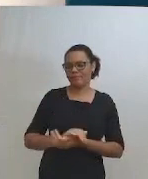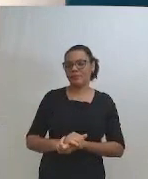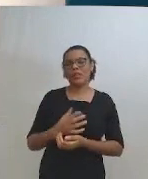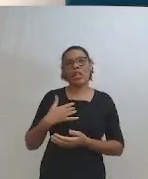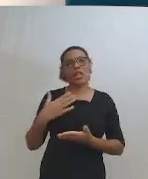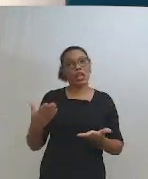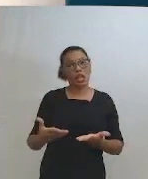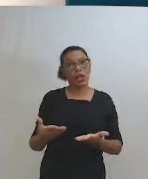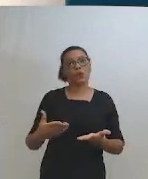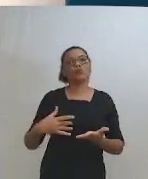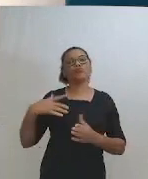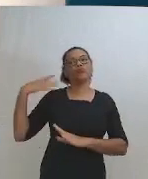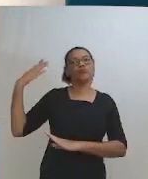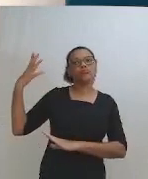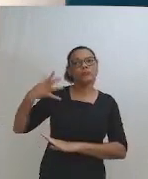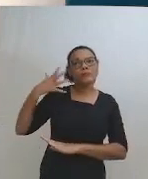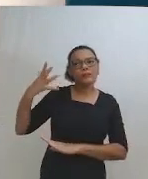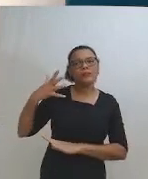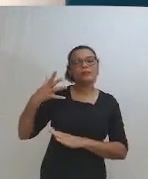minha peroração, tá?